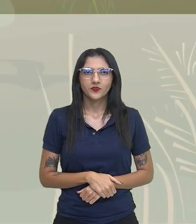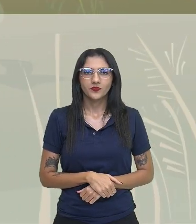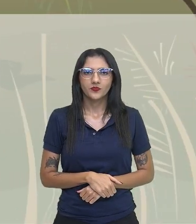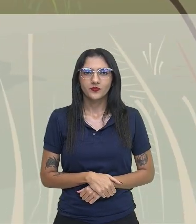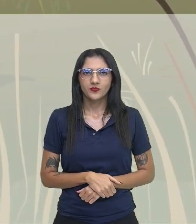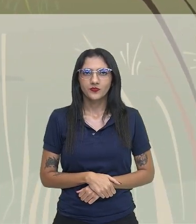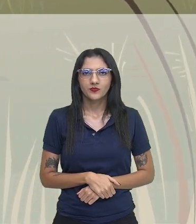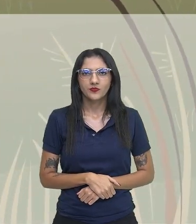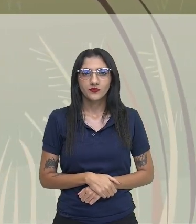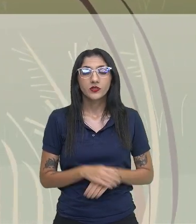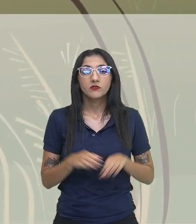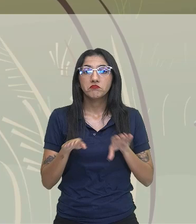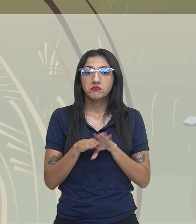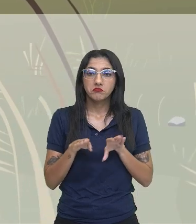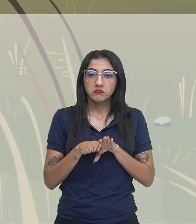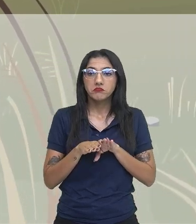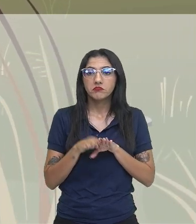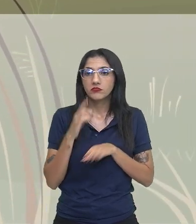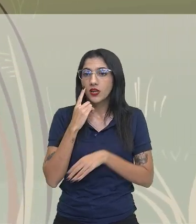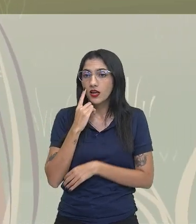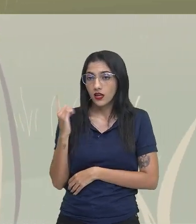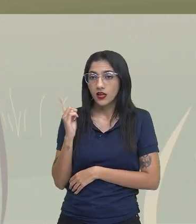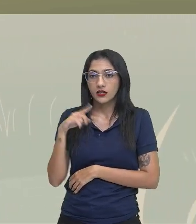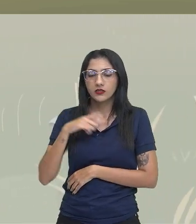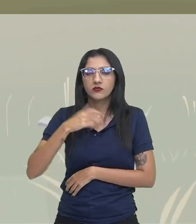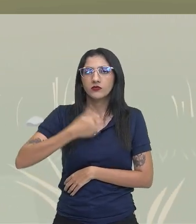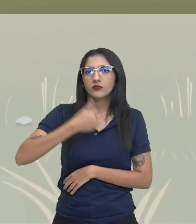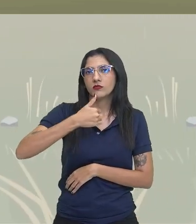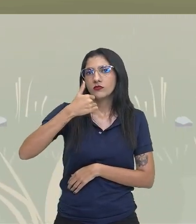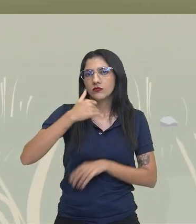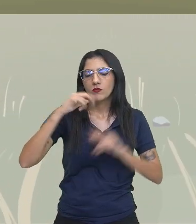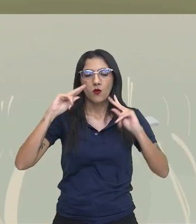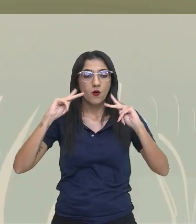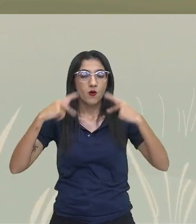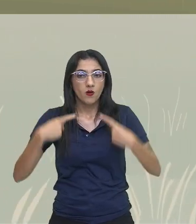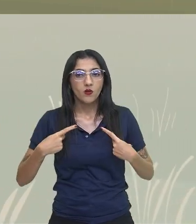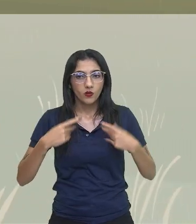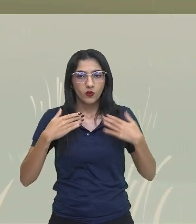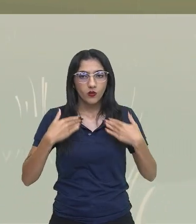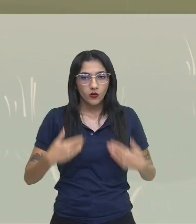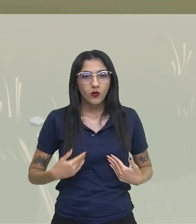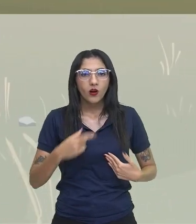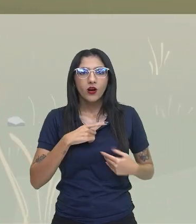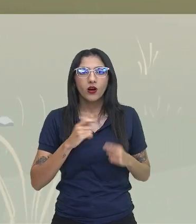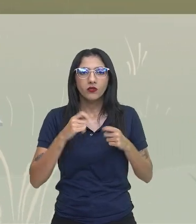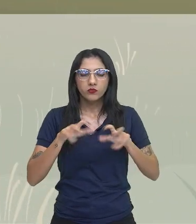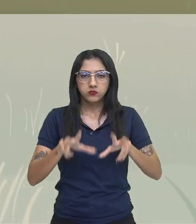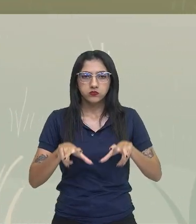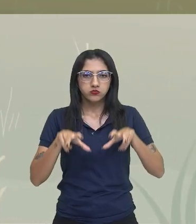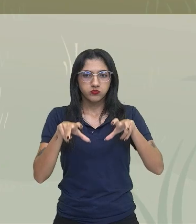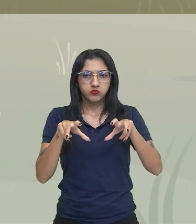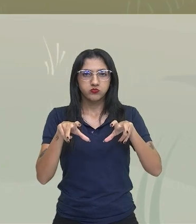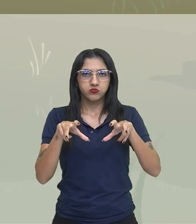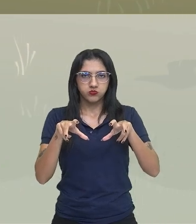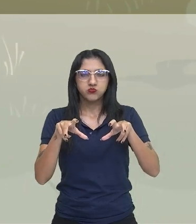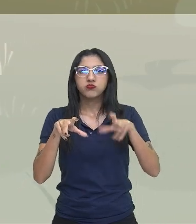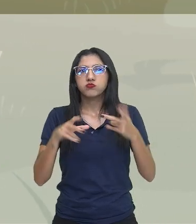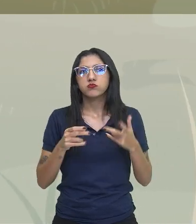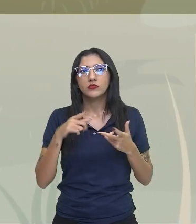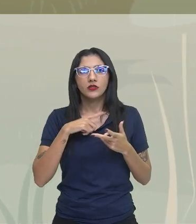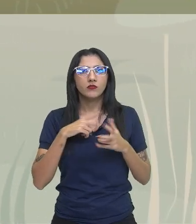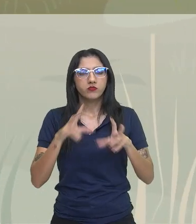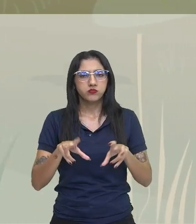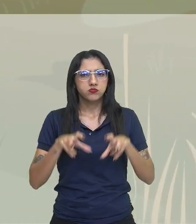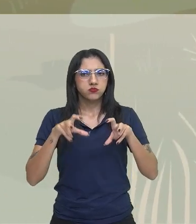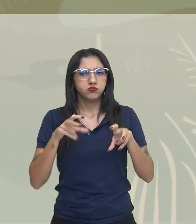Além disso, o Homo erectus foi a primeira espécie de nosso gênero a possuir nádegas proeminentes, conferindo-lhes